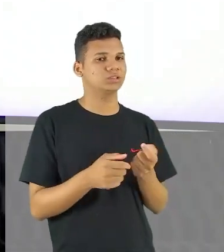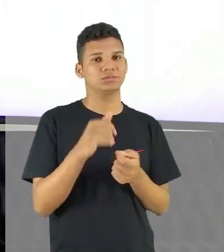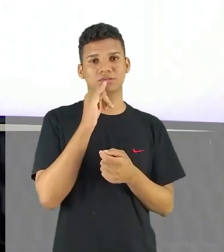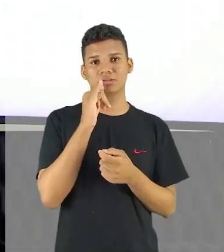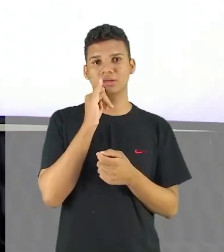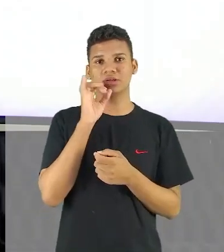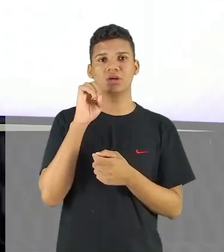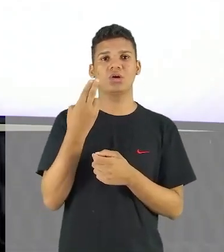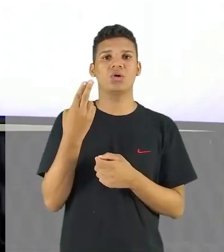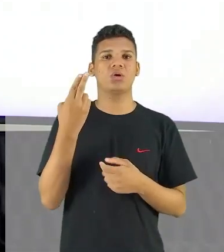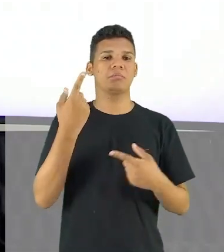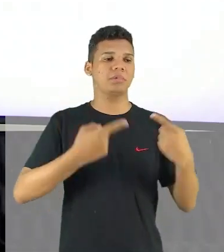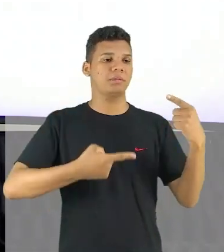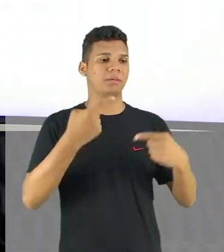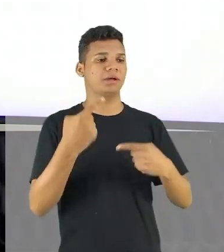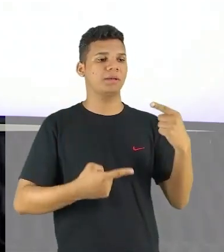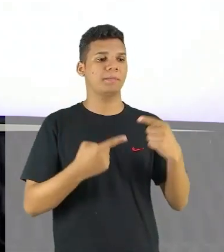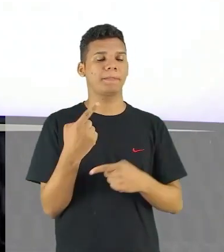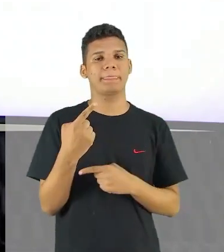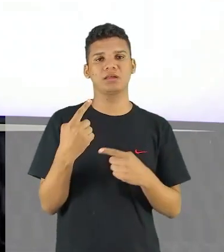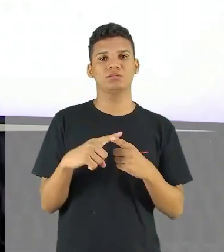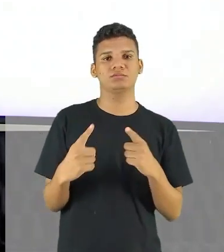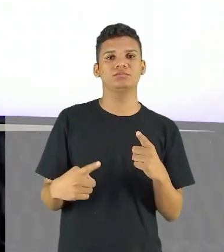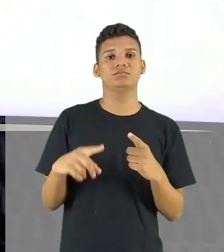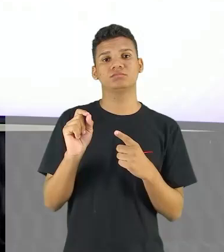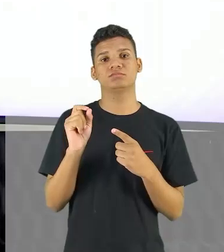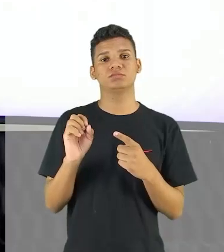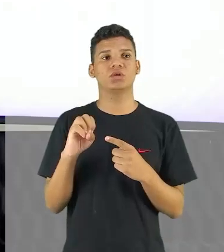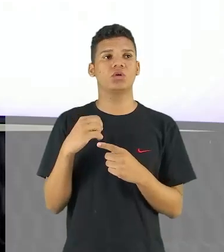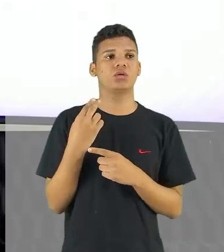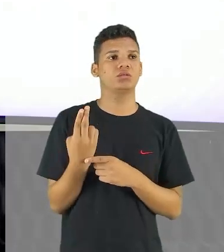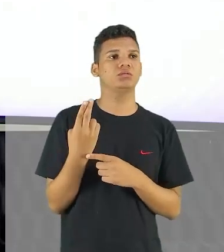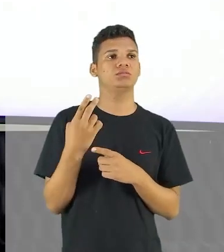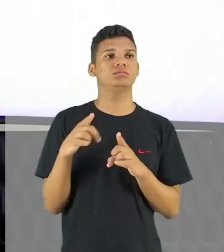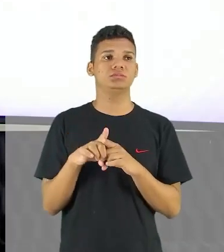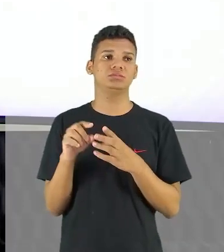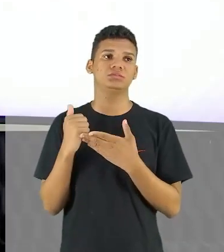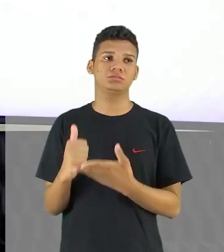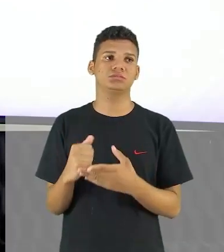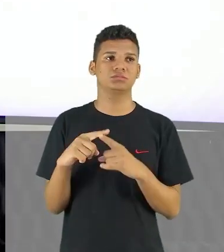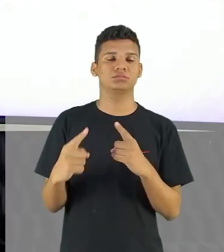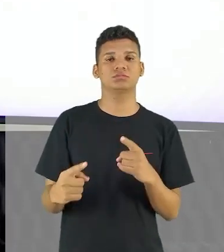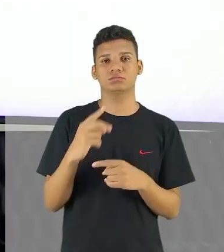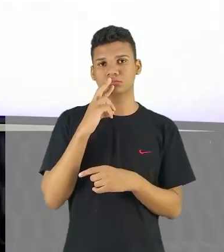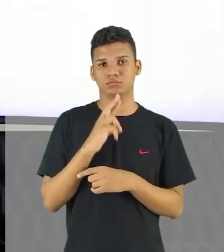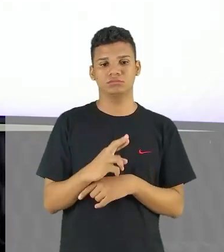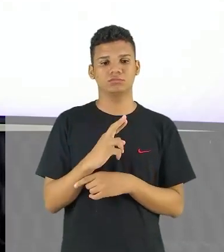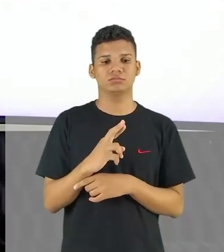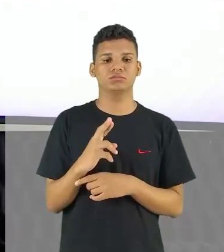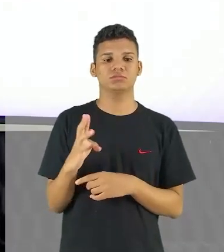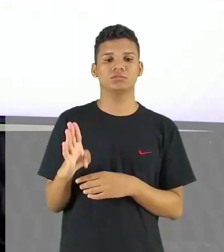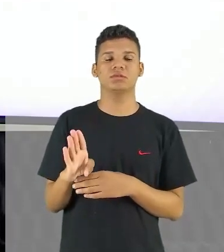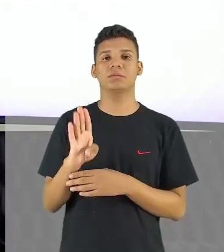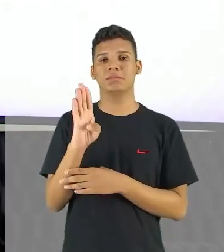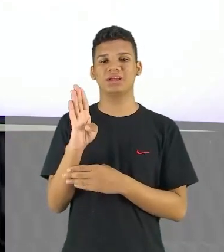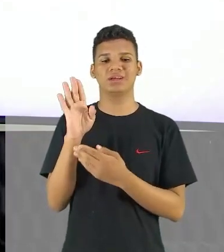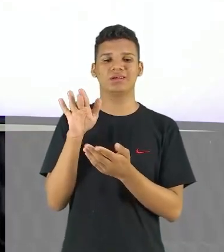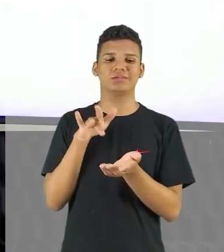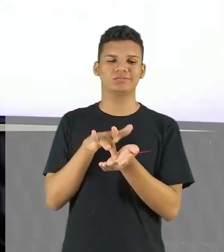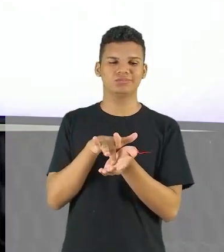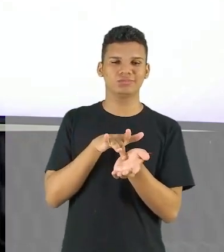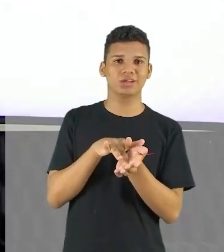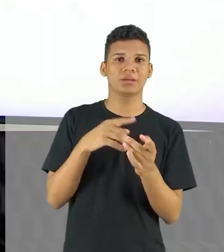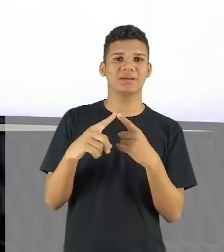barganhando, disputando, barganhando, liquidando ou doando. Resposta: enganando. Ele fazia